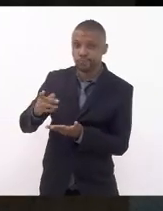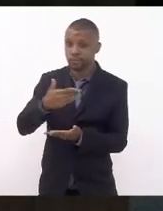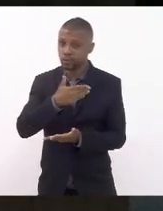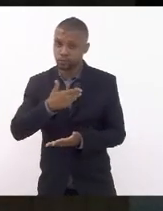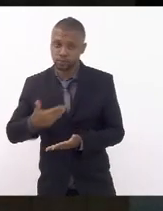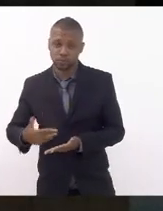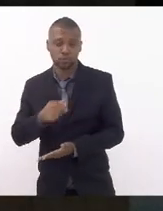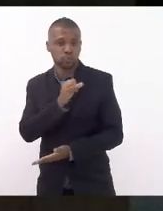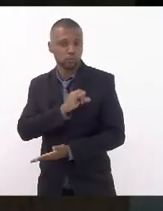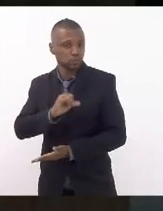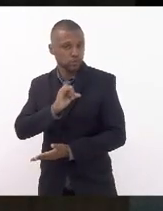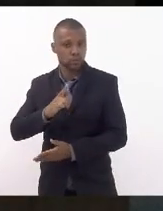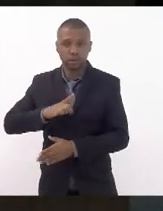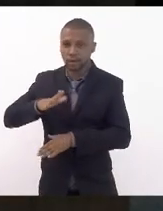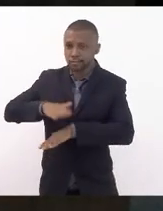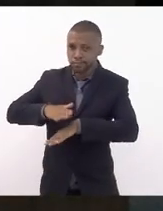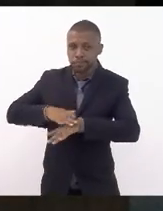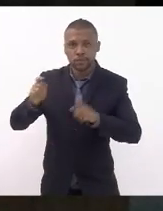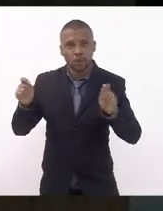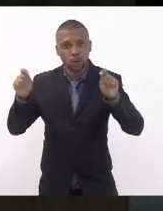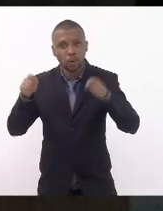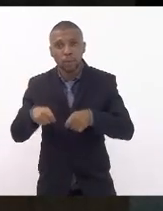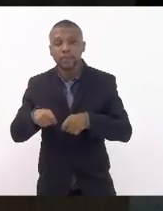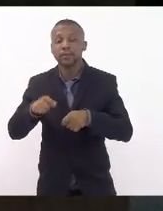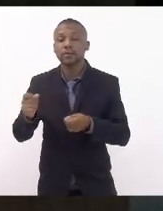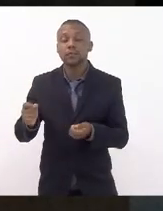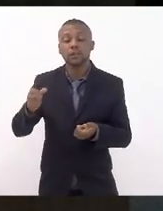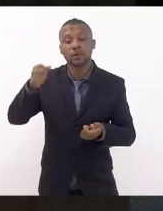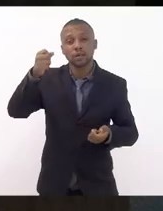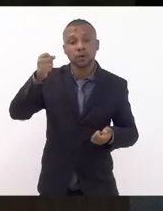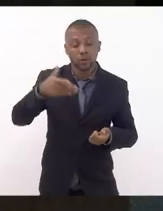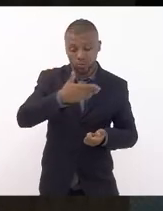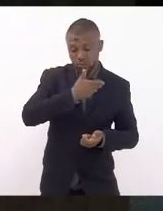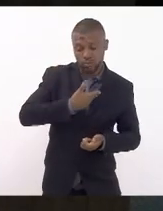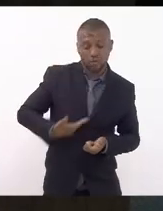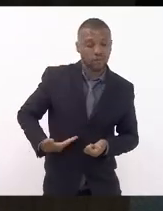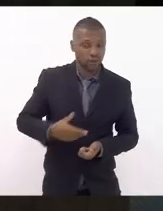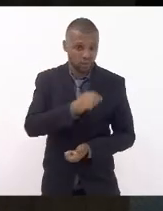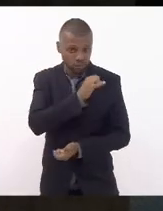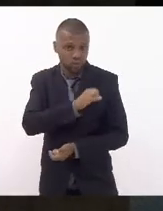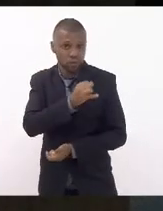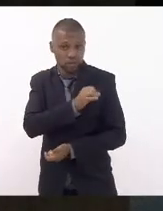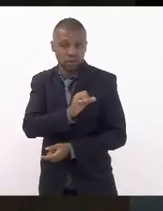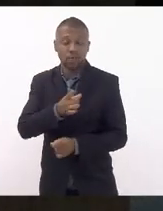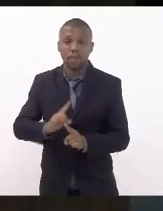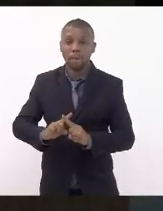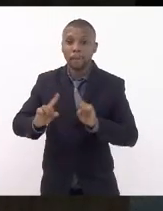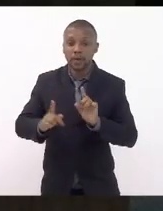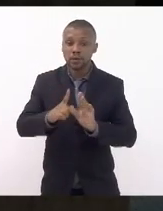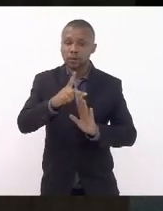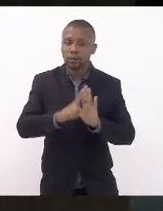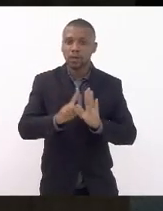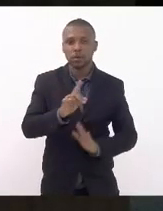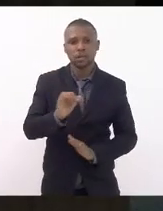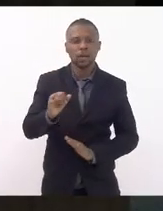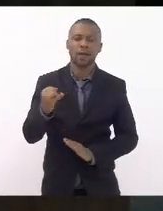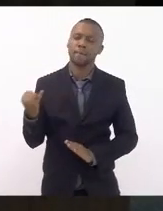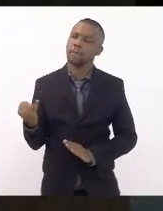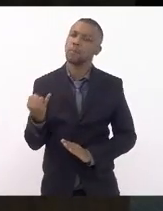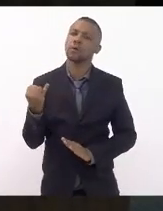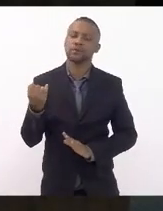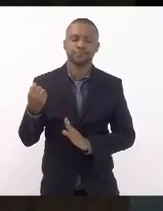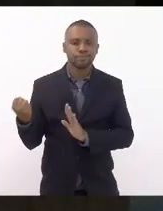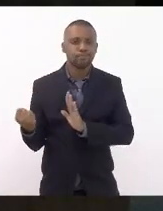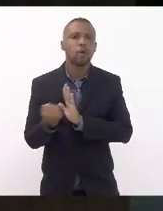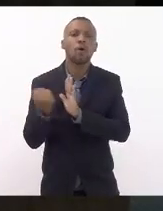isso estaria na competência do Poder Executivo. Mas esse é um projeto fundamental, senhor presidente,